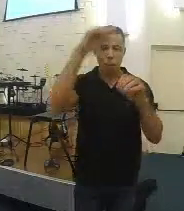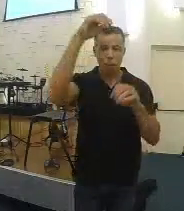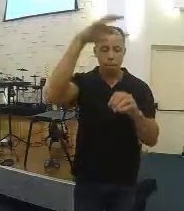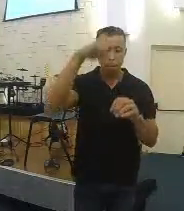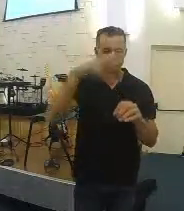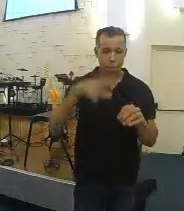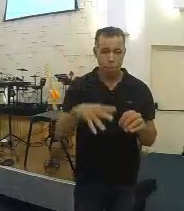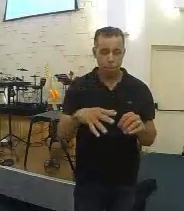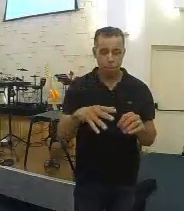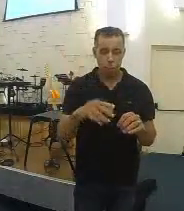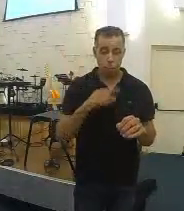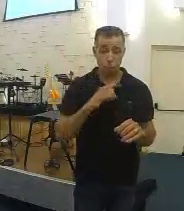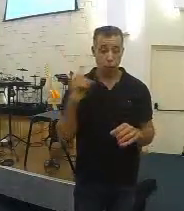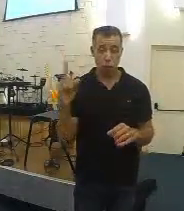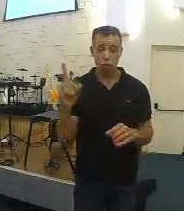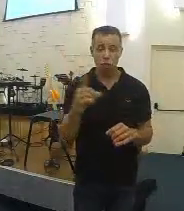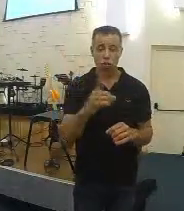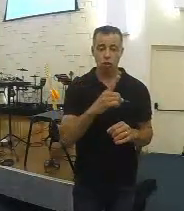aí nós vamos